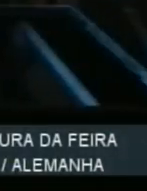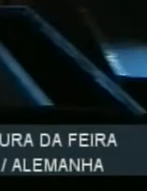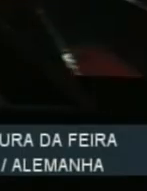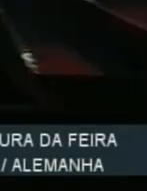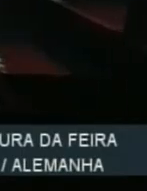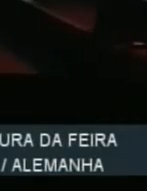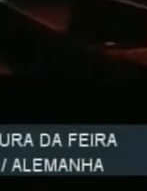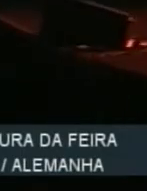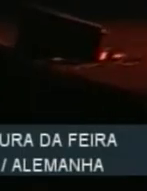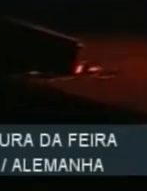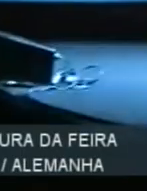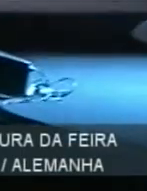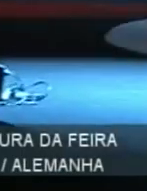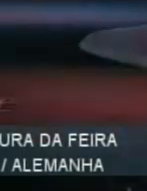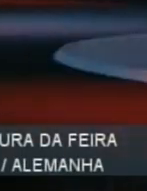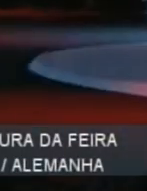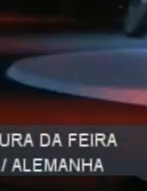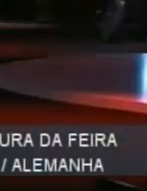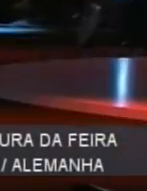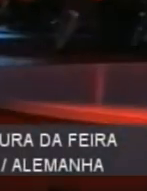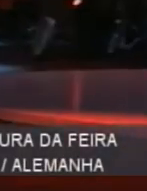Merkel.